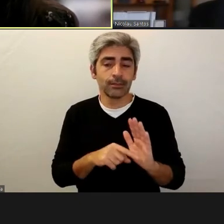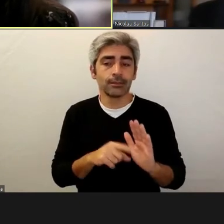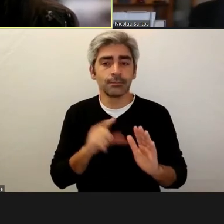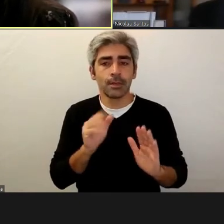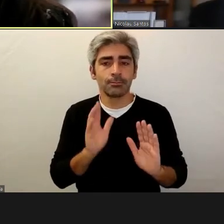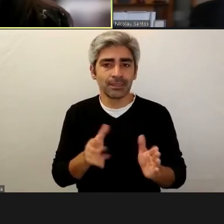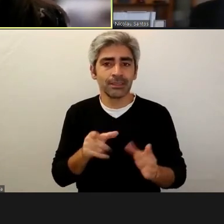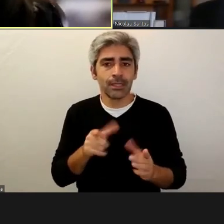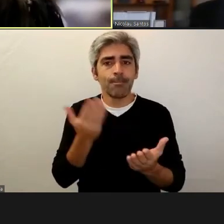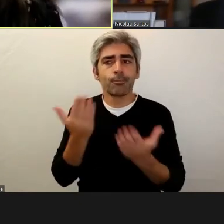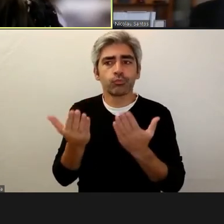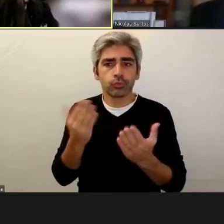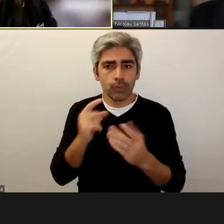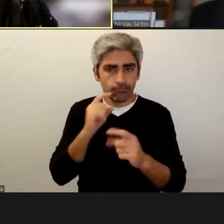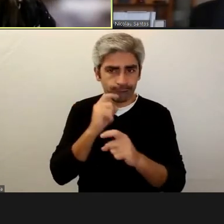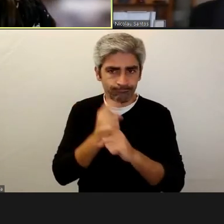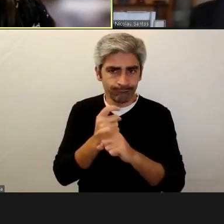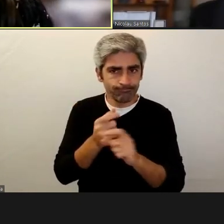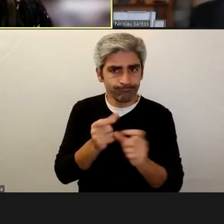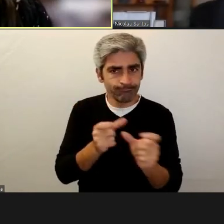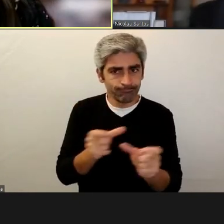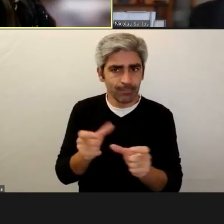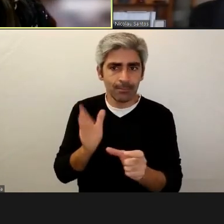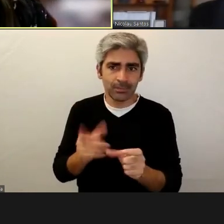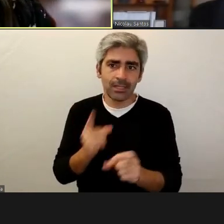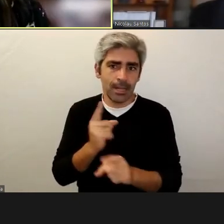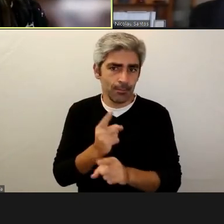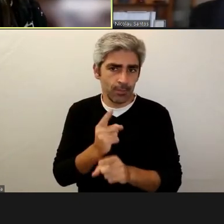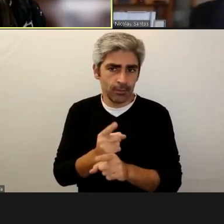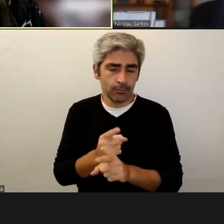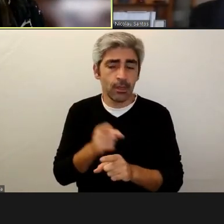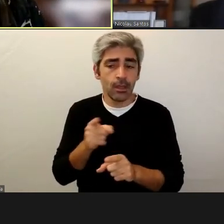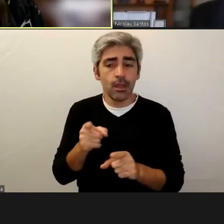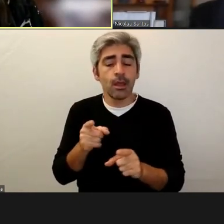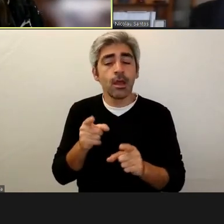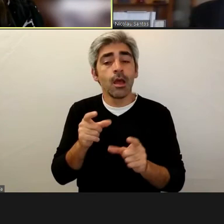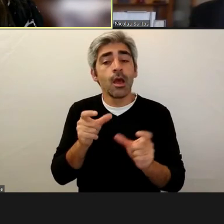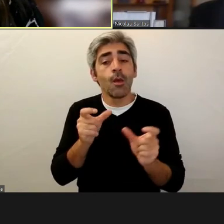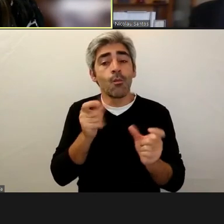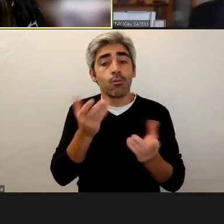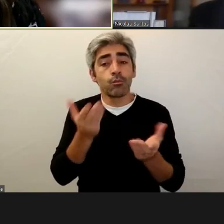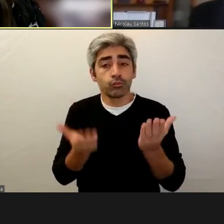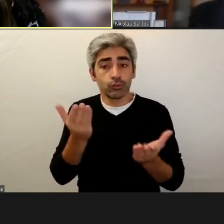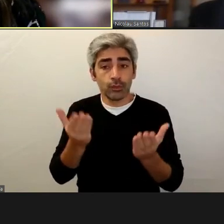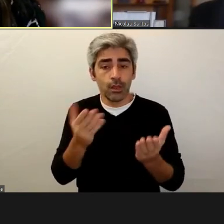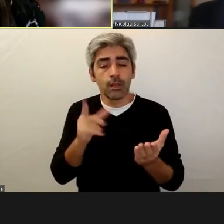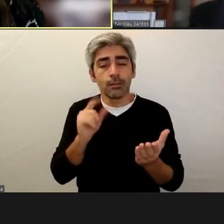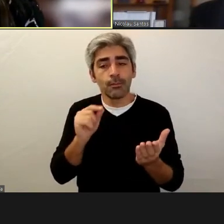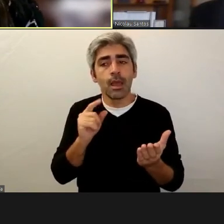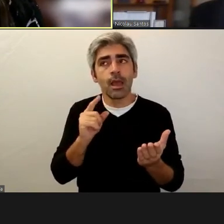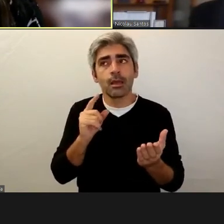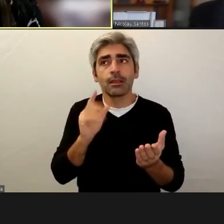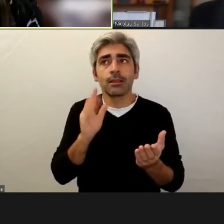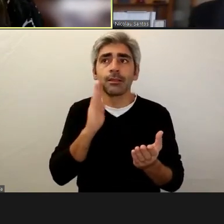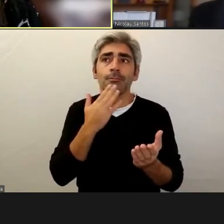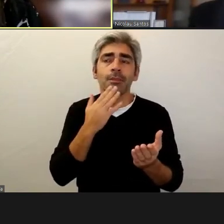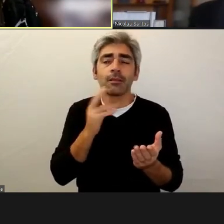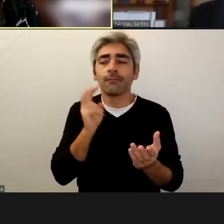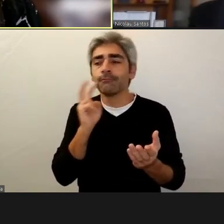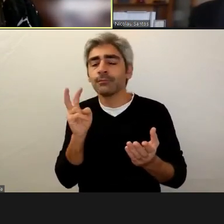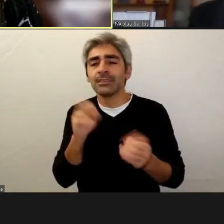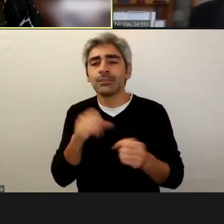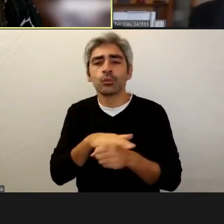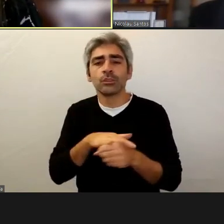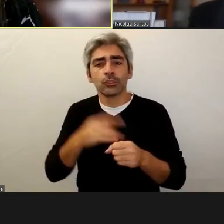da proporcionalidade, embora este crivo da proporcionalidade também leve em conta a situação especial que se